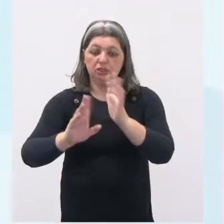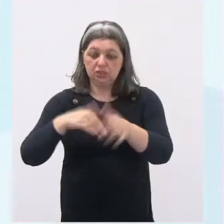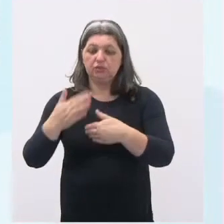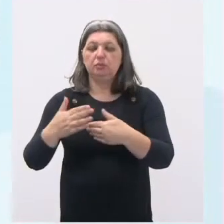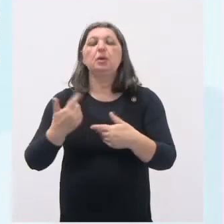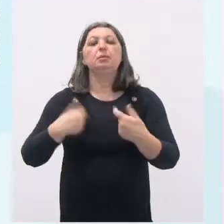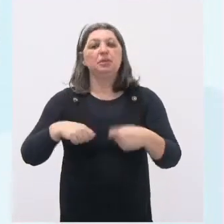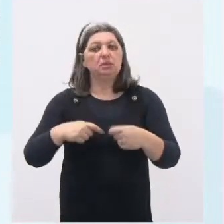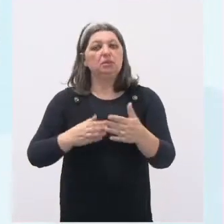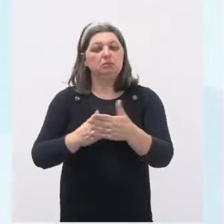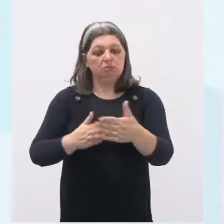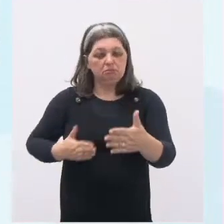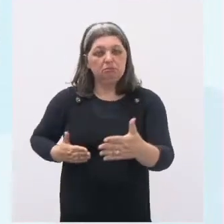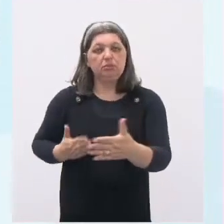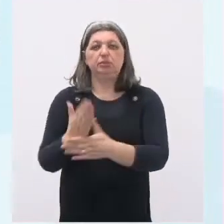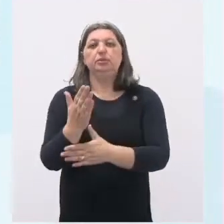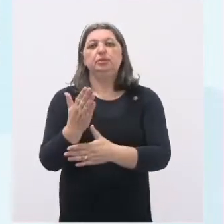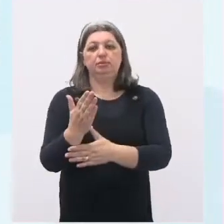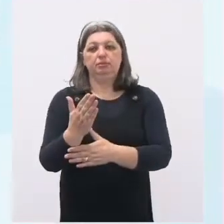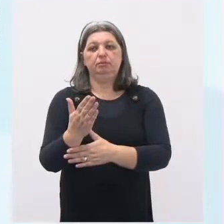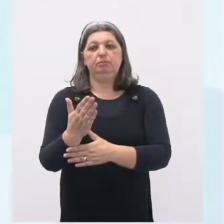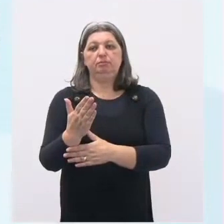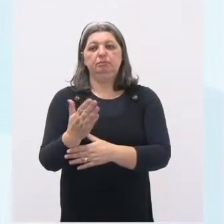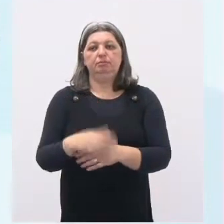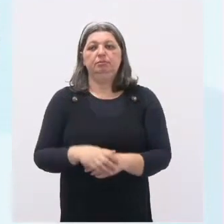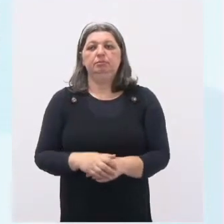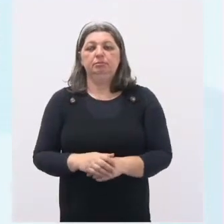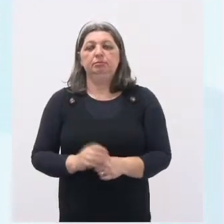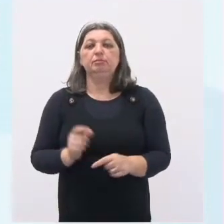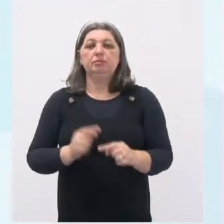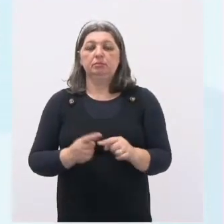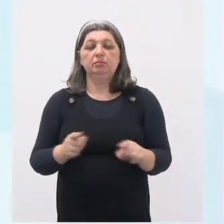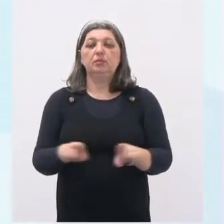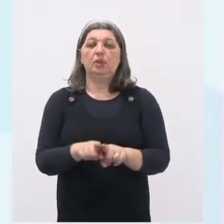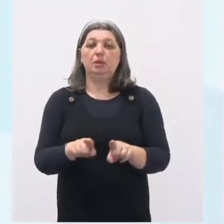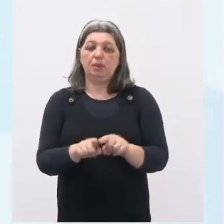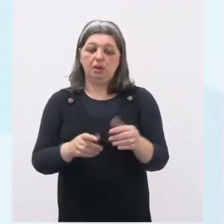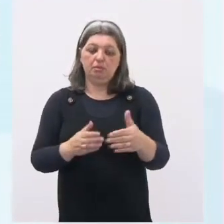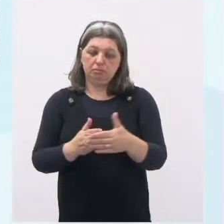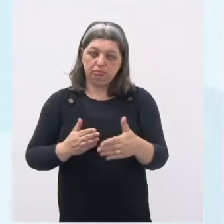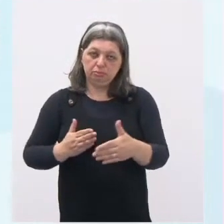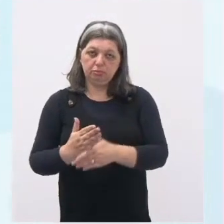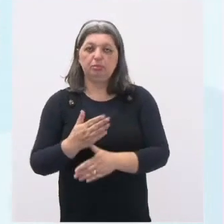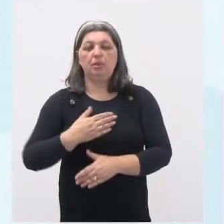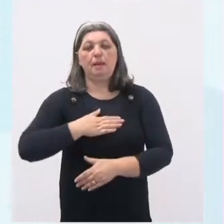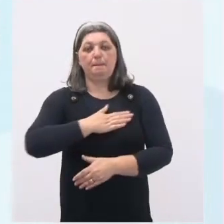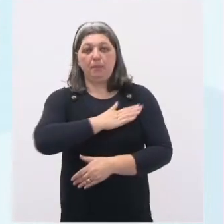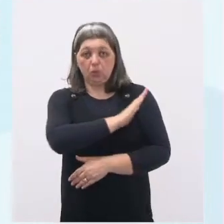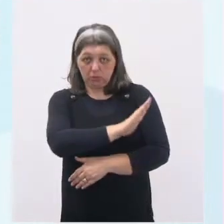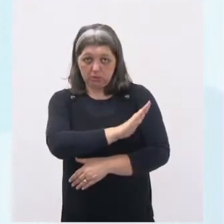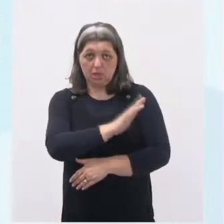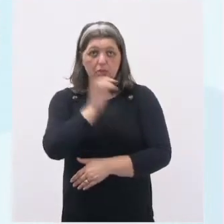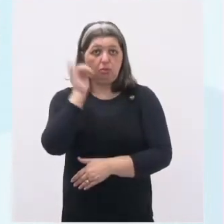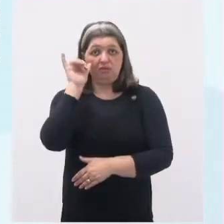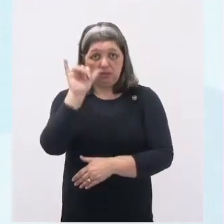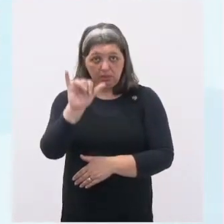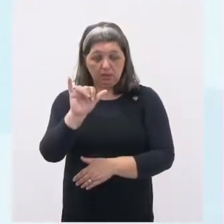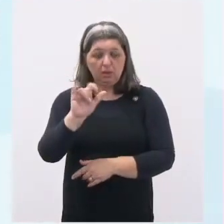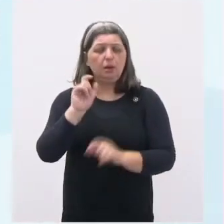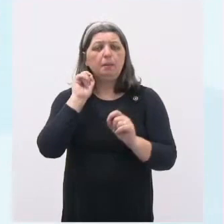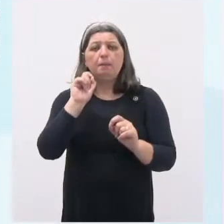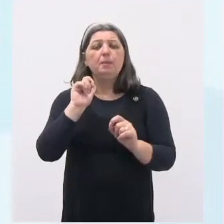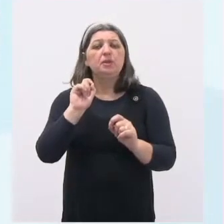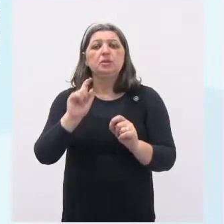essas visões reducionistas, que a gente tem que romper também com os preconceitos, pensando em